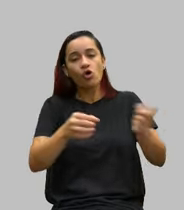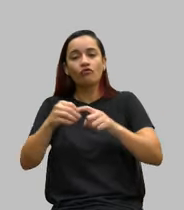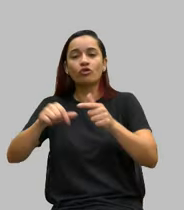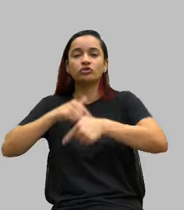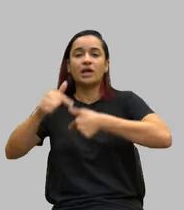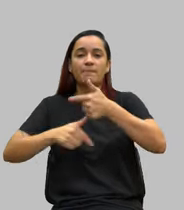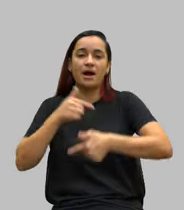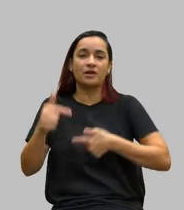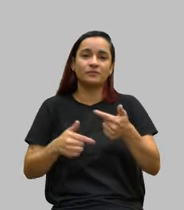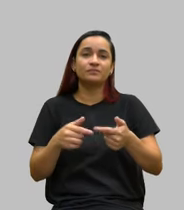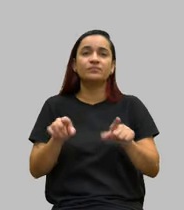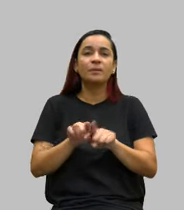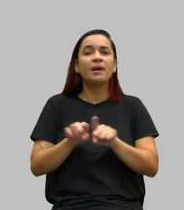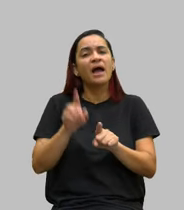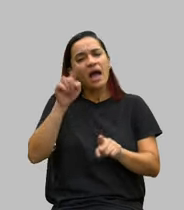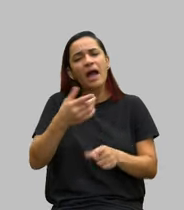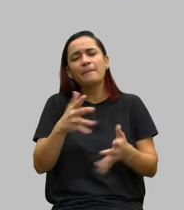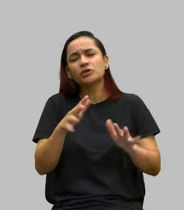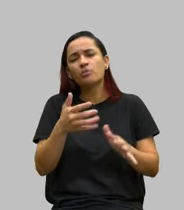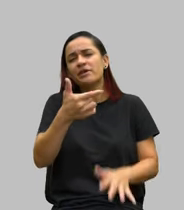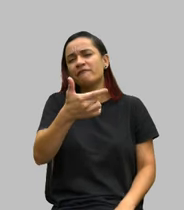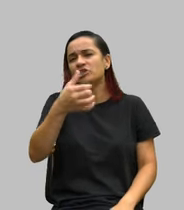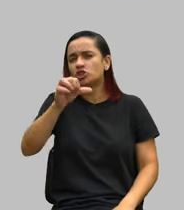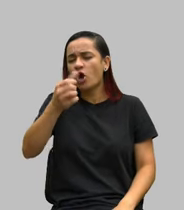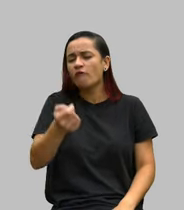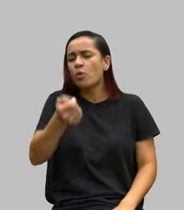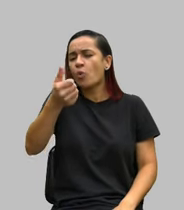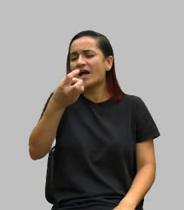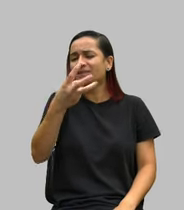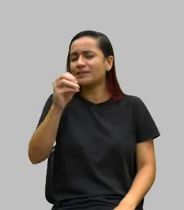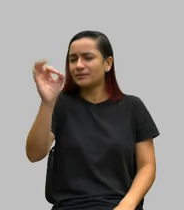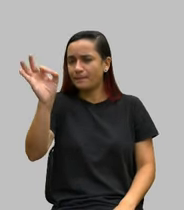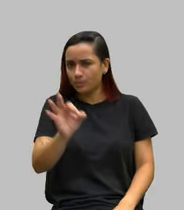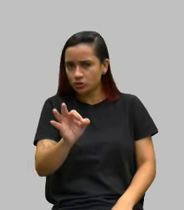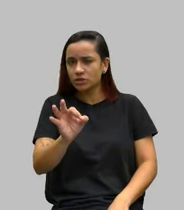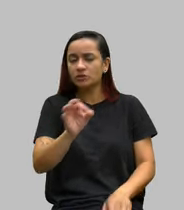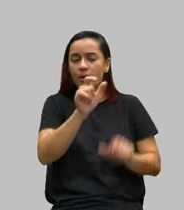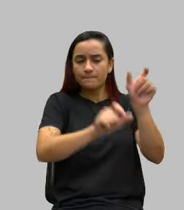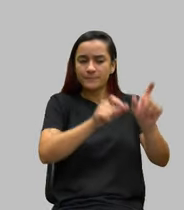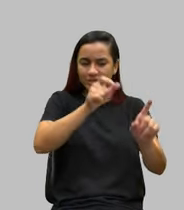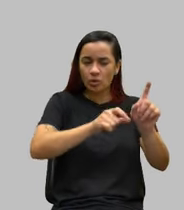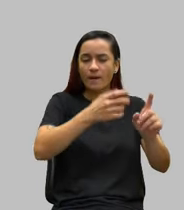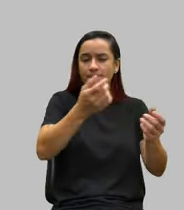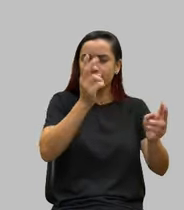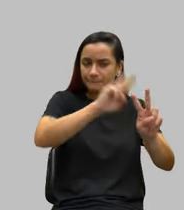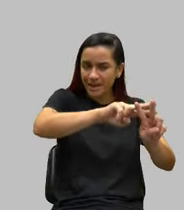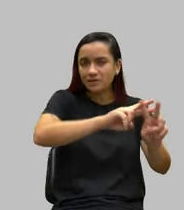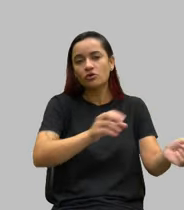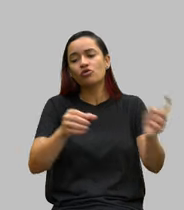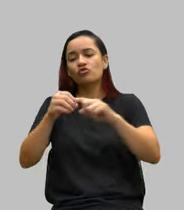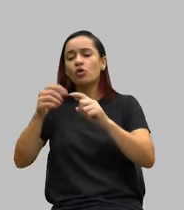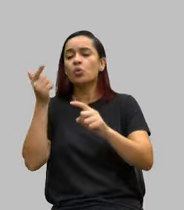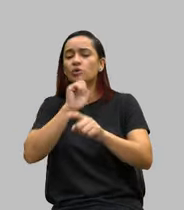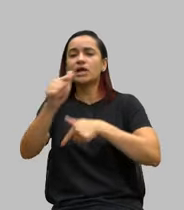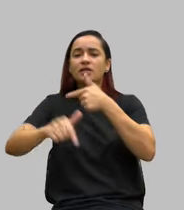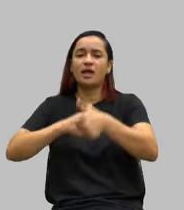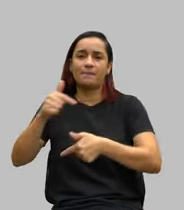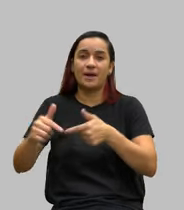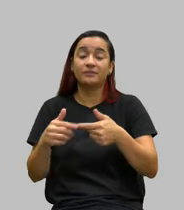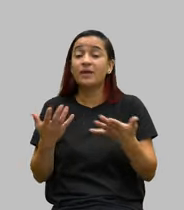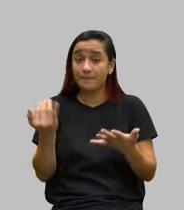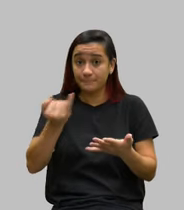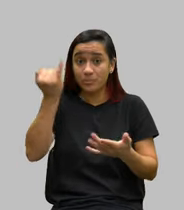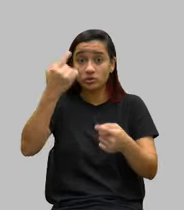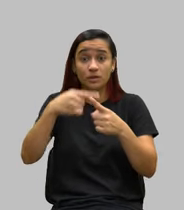29 quase 30% dos nossos presos hoje já trabalham isso para nós do sistema prisional é importante por quê Porque o trabalho